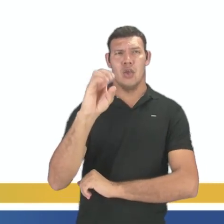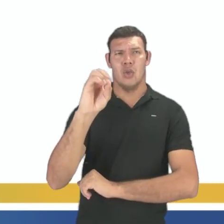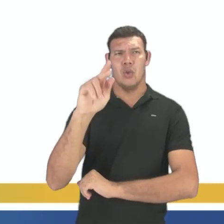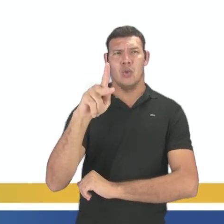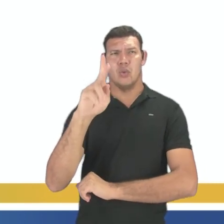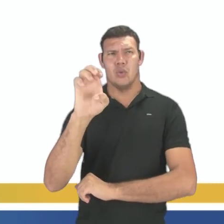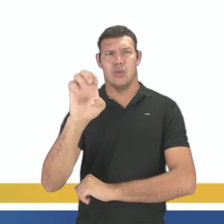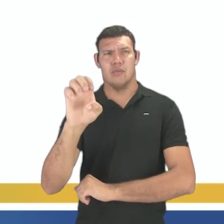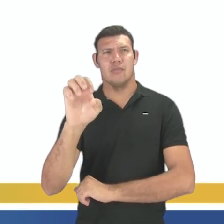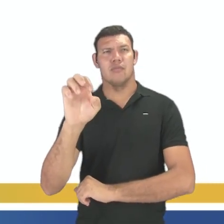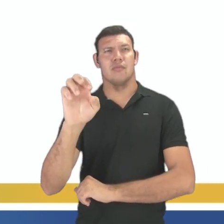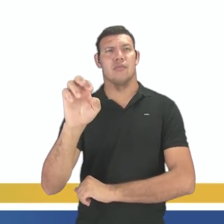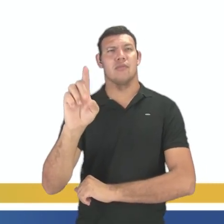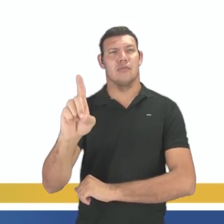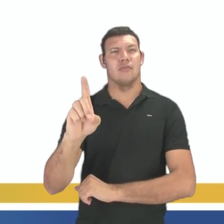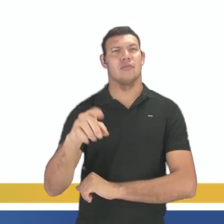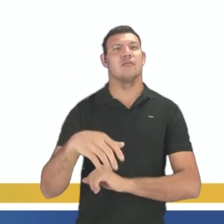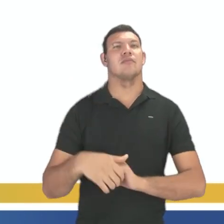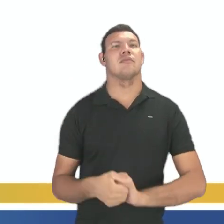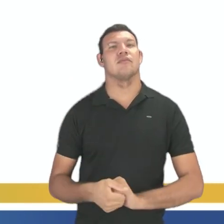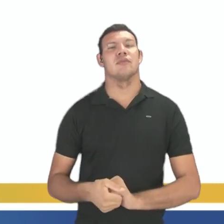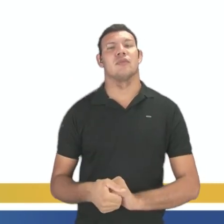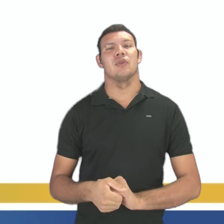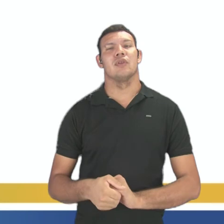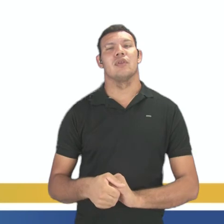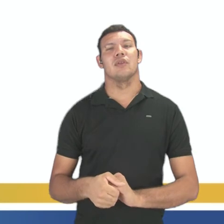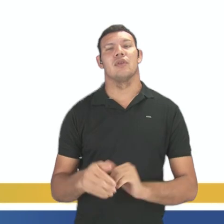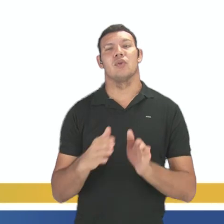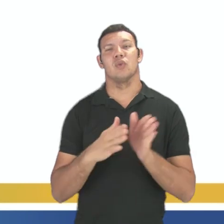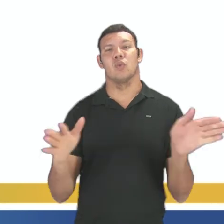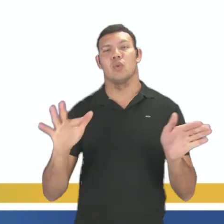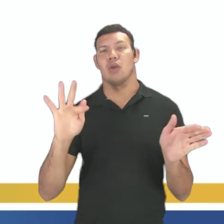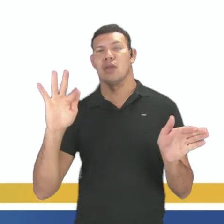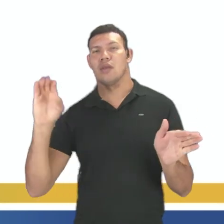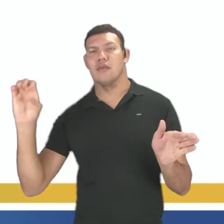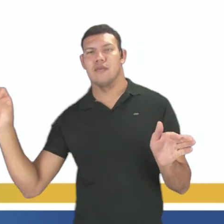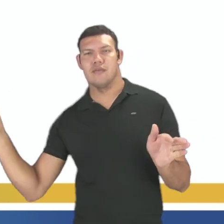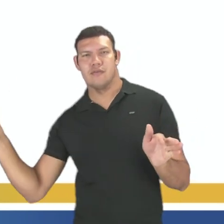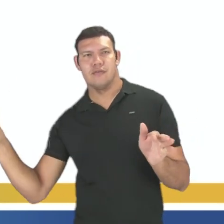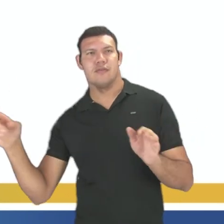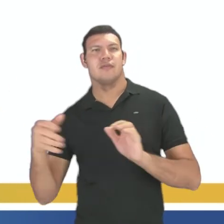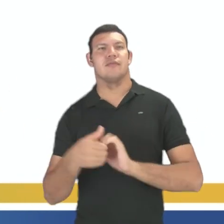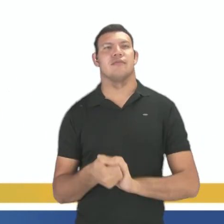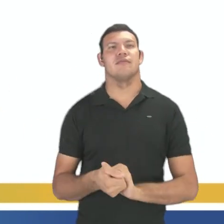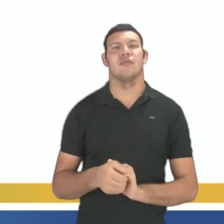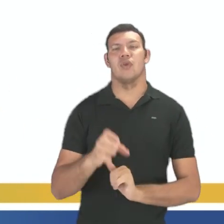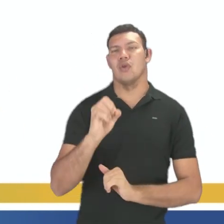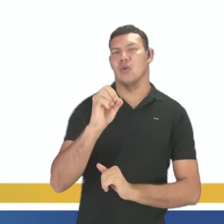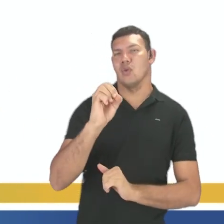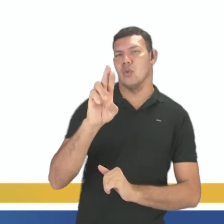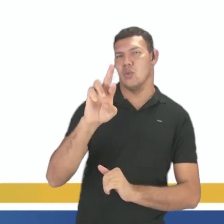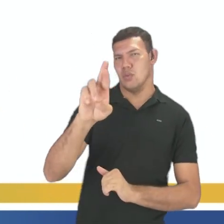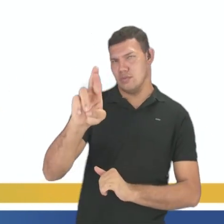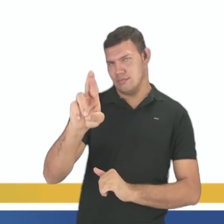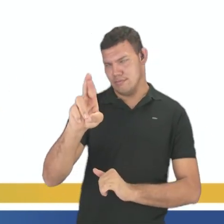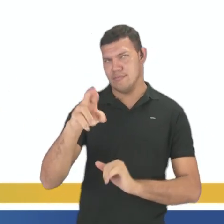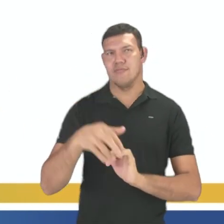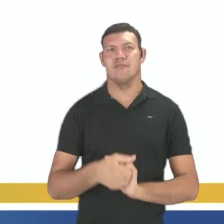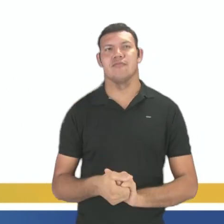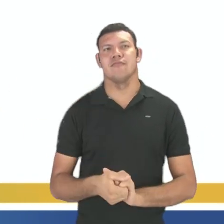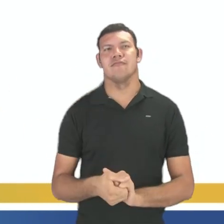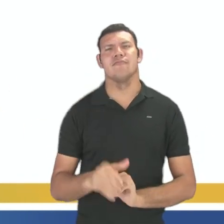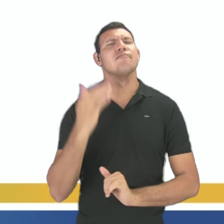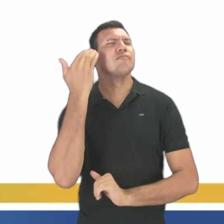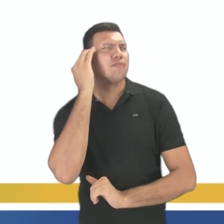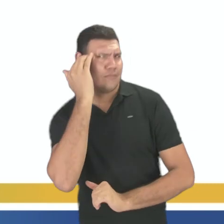food. Substantivo na frente, então a gente vai usar o adjetivo e não pronome. He cooked our food.